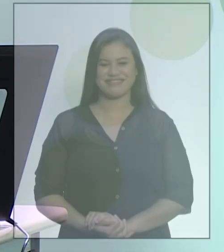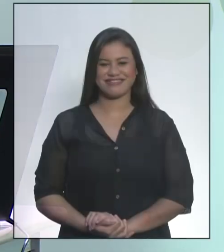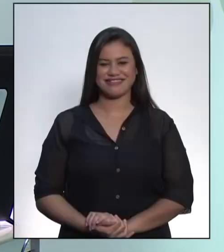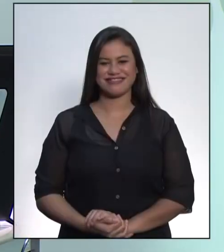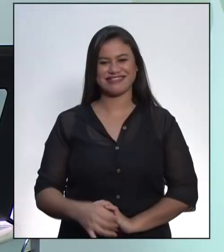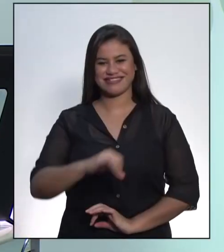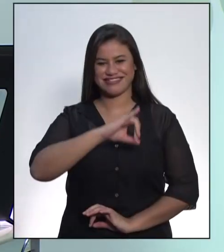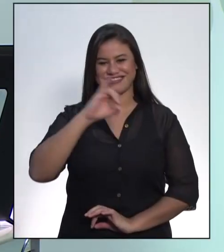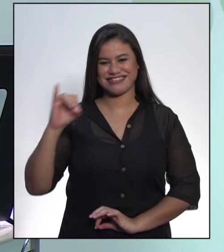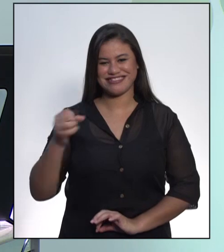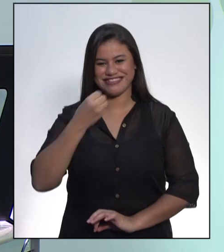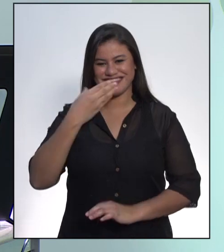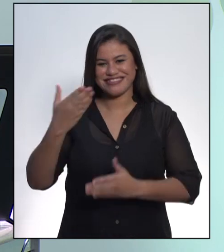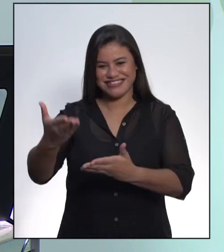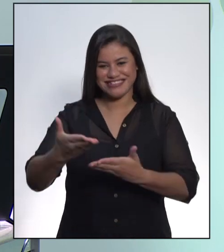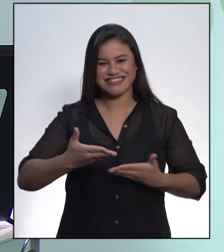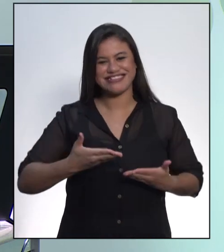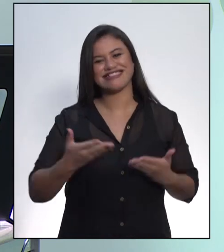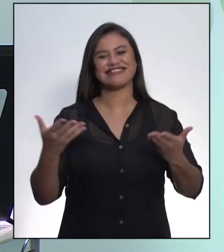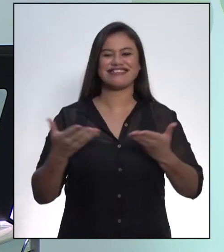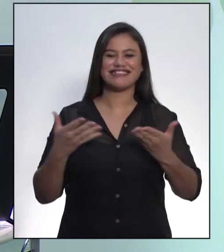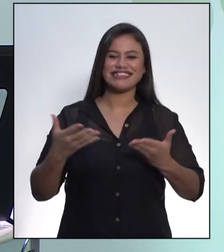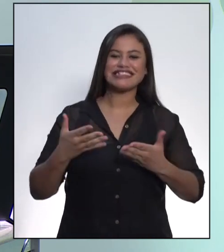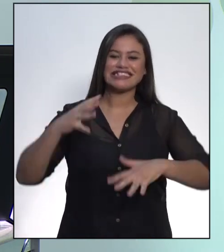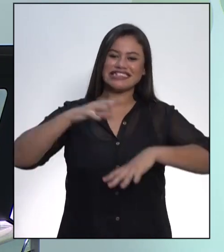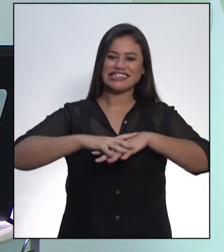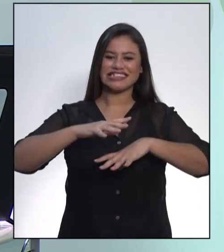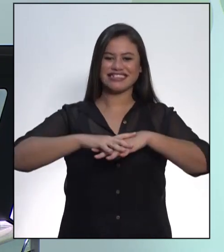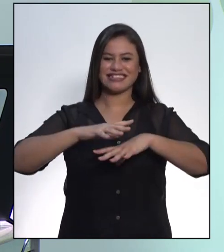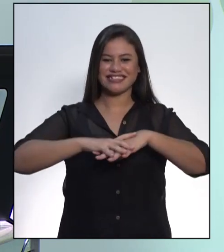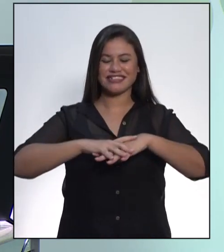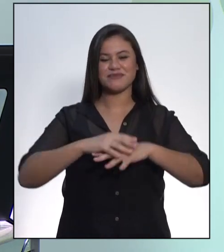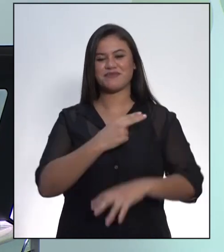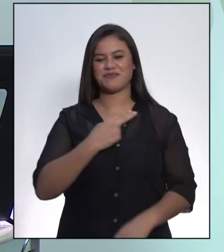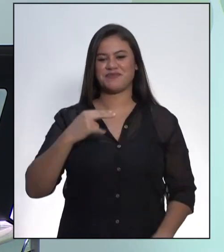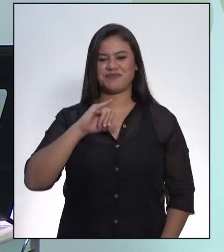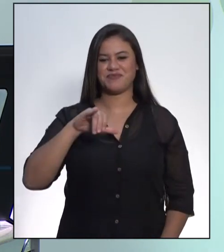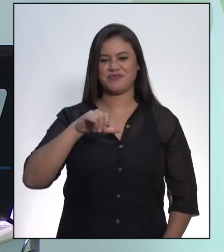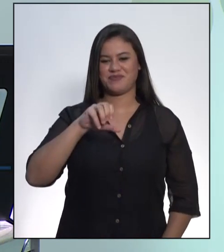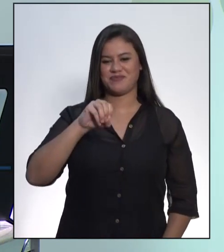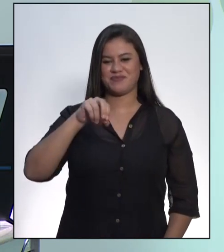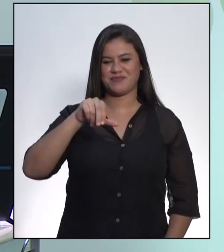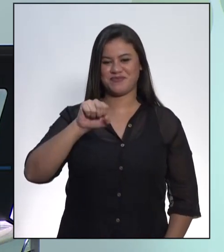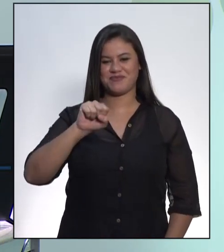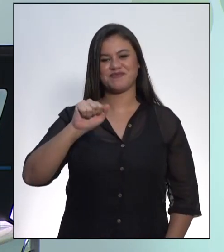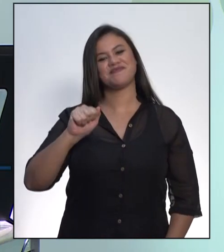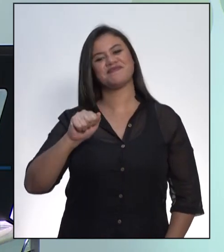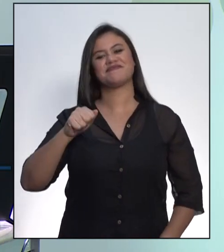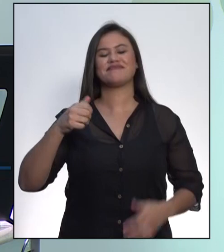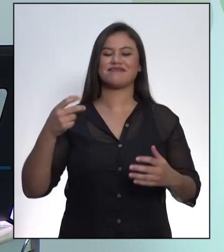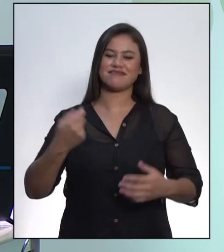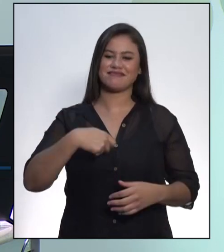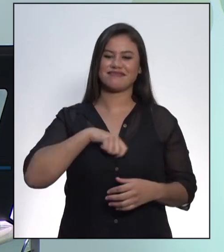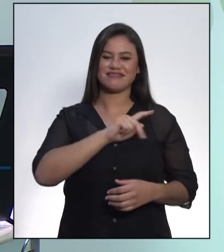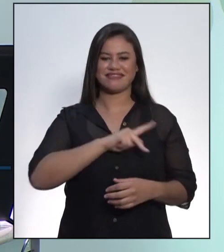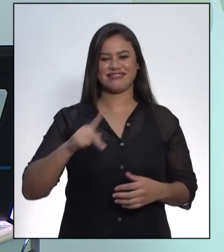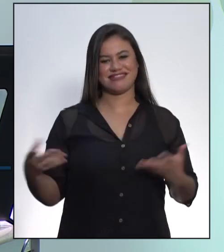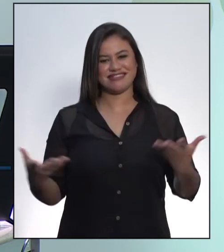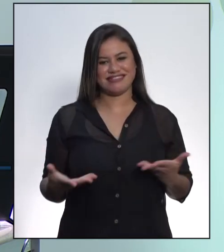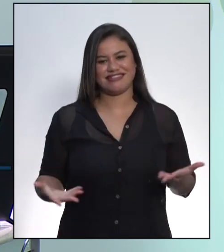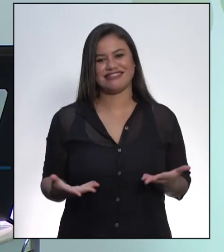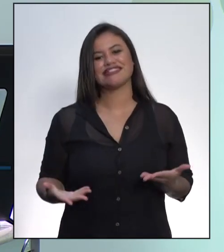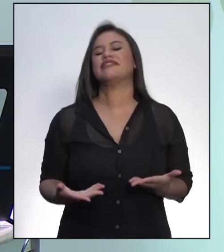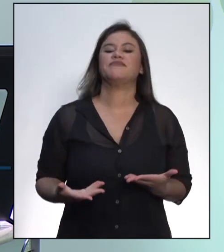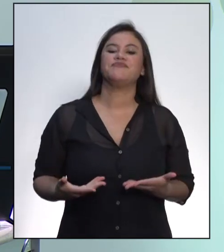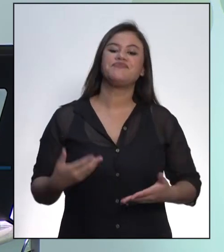Olá, sejam todos bem-vindos para mais uma aula de matemática. Meu nome é Jonas, eu vou ser o professor de vocês hoje. Nós vamos continuar a